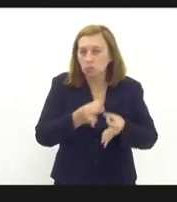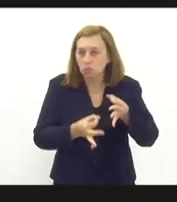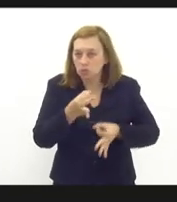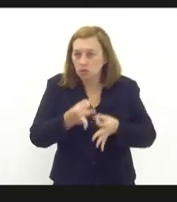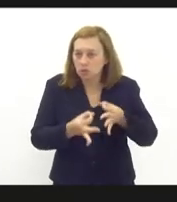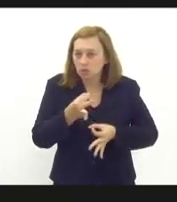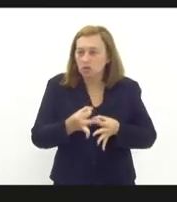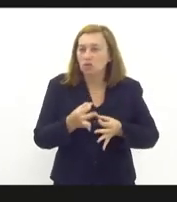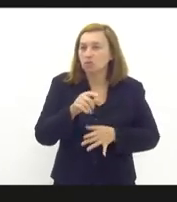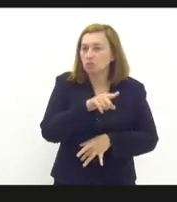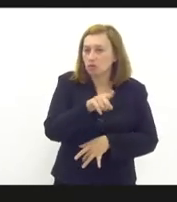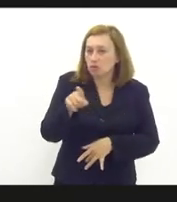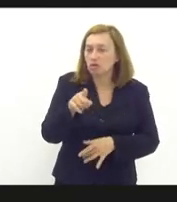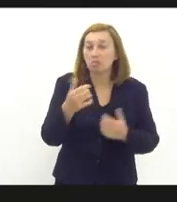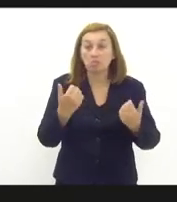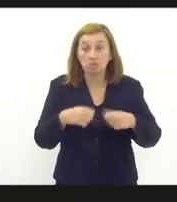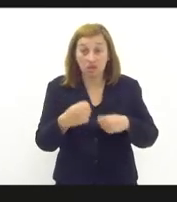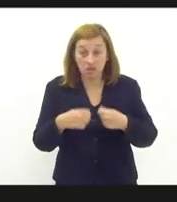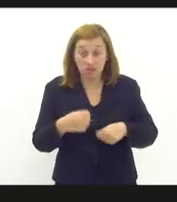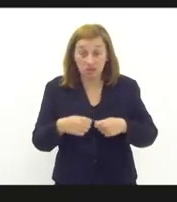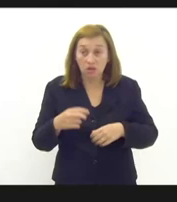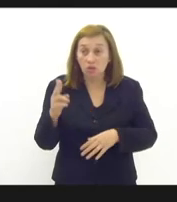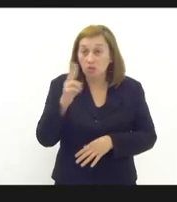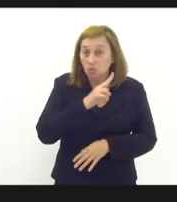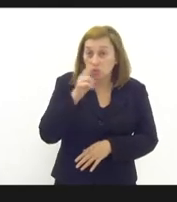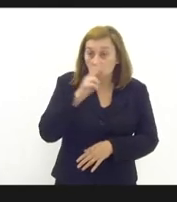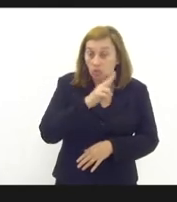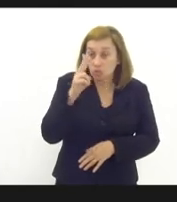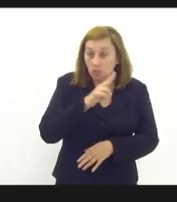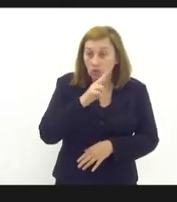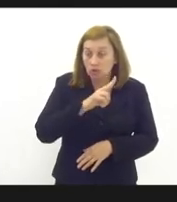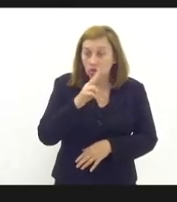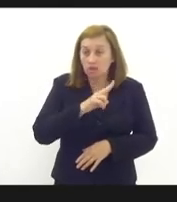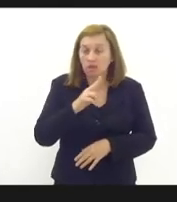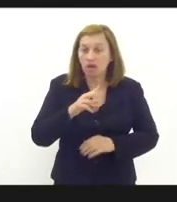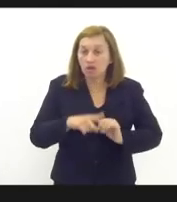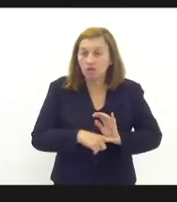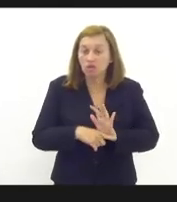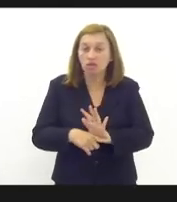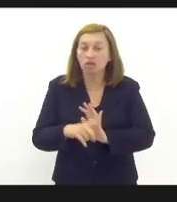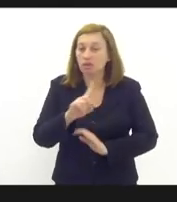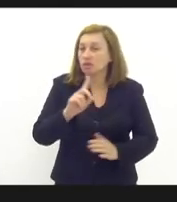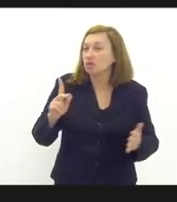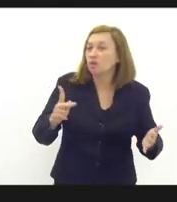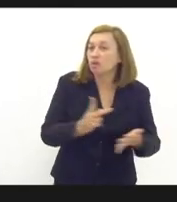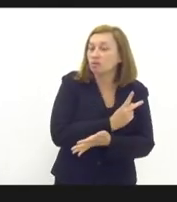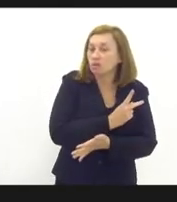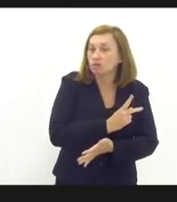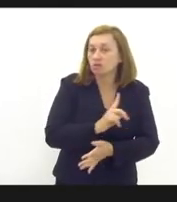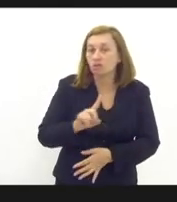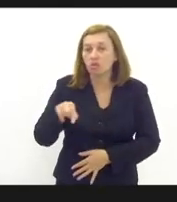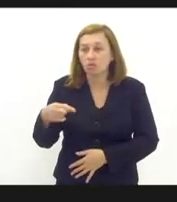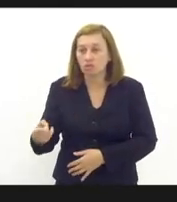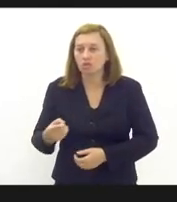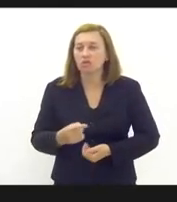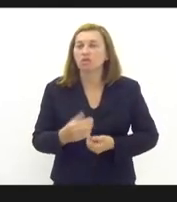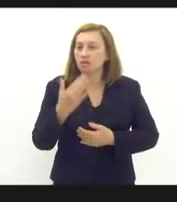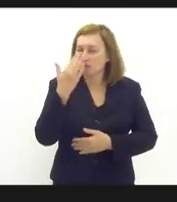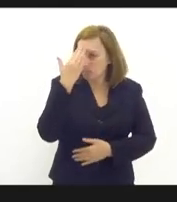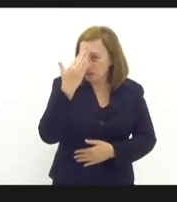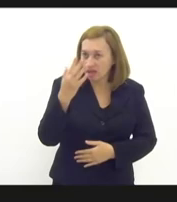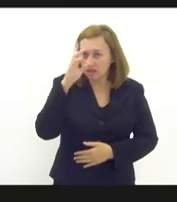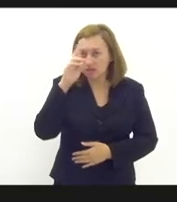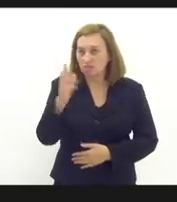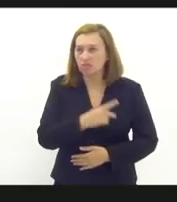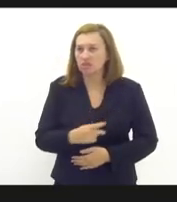cometidas com eles precisam ser urgentemente sanadas para que não aconteçam com outros. Muito obrigado,